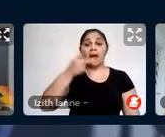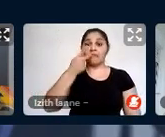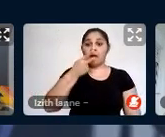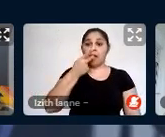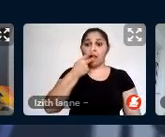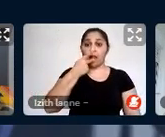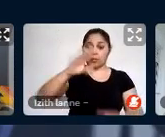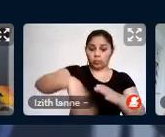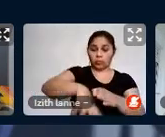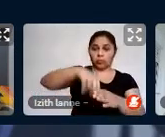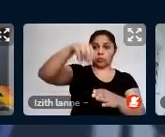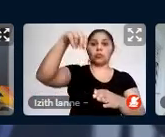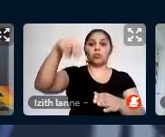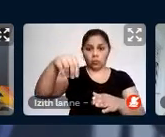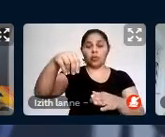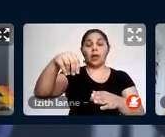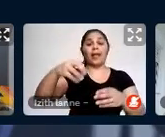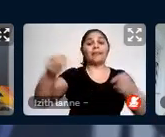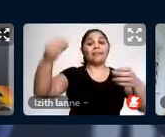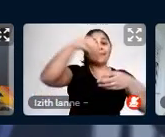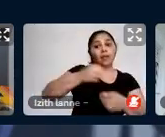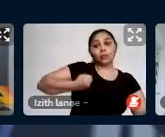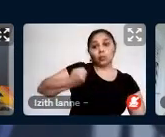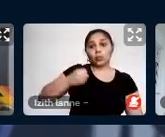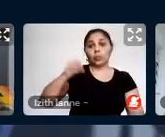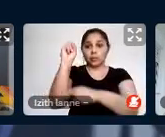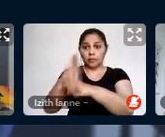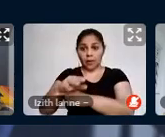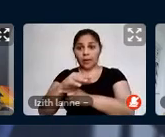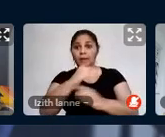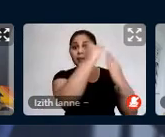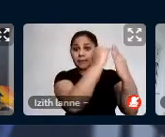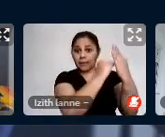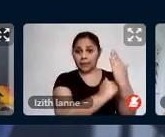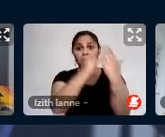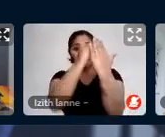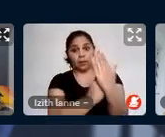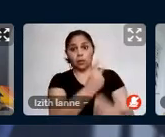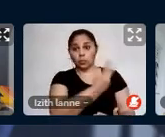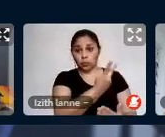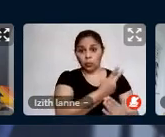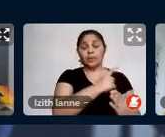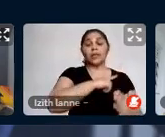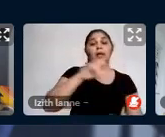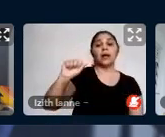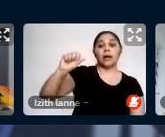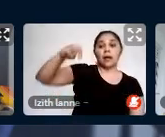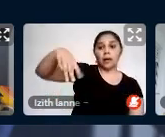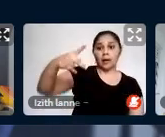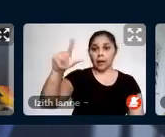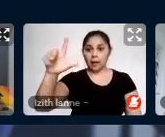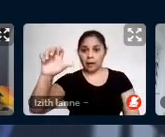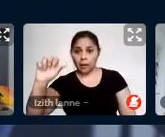seja sorteado dentro do número de vagas nas duas listas, ou seja, ampla concorrência